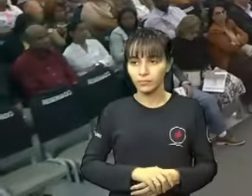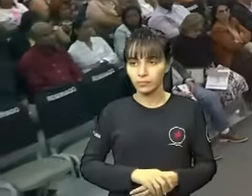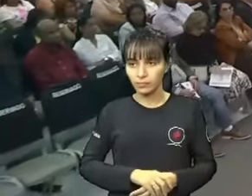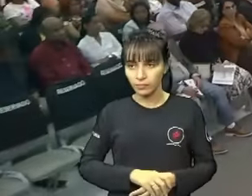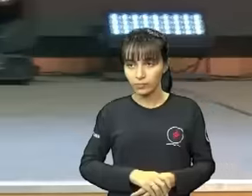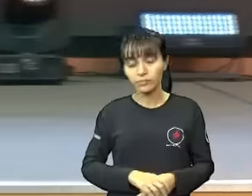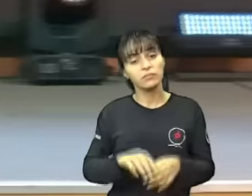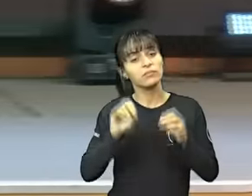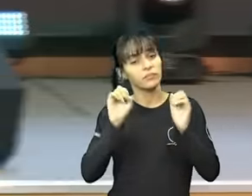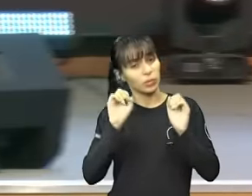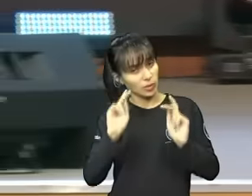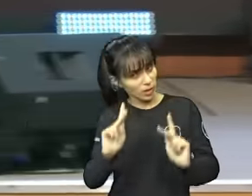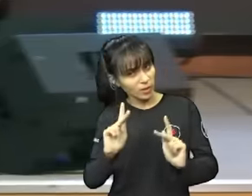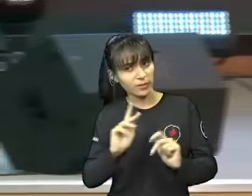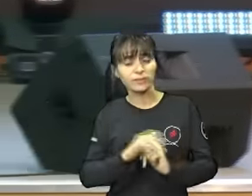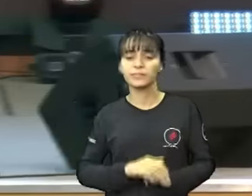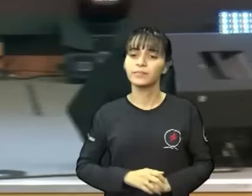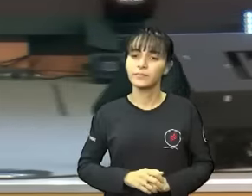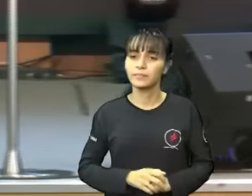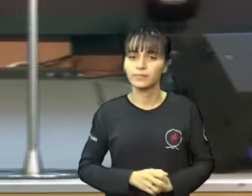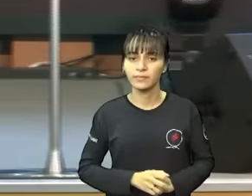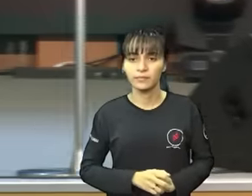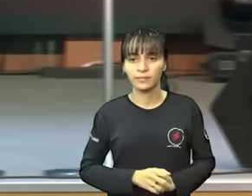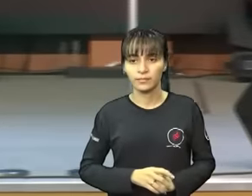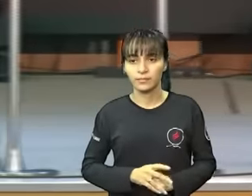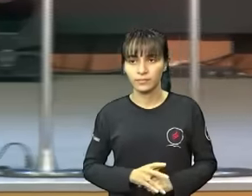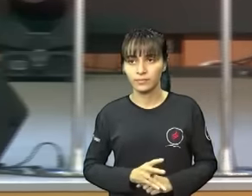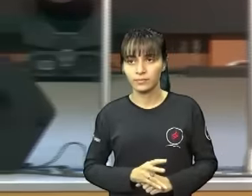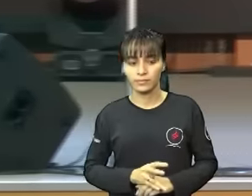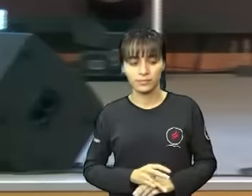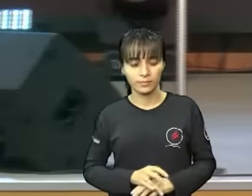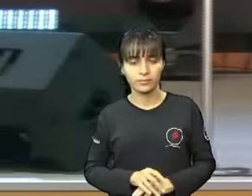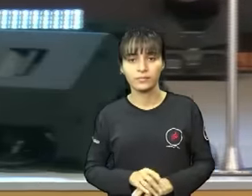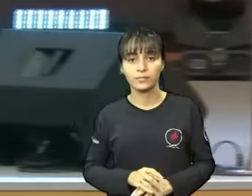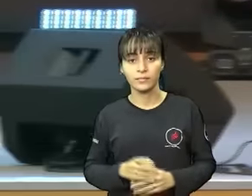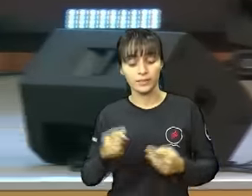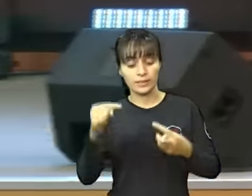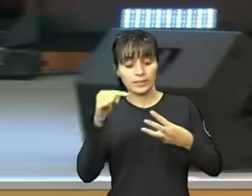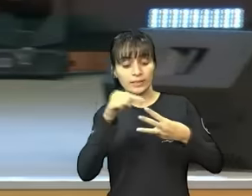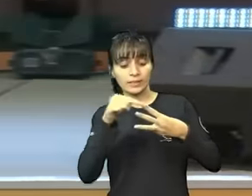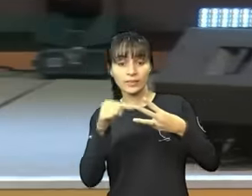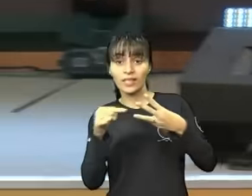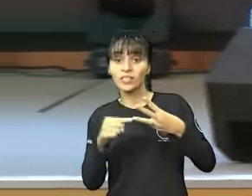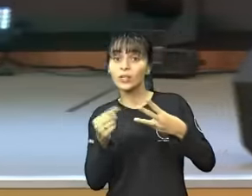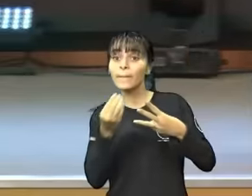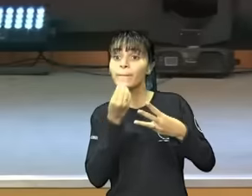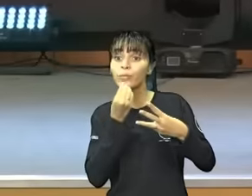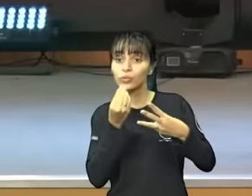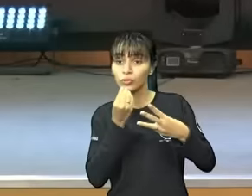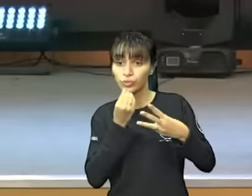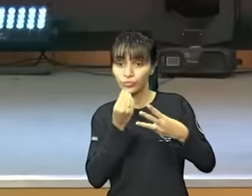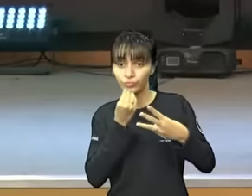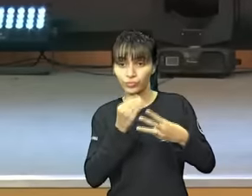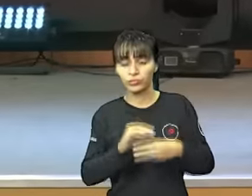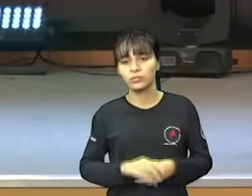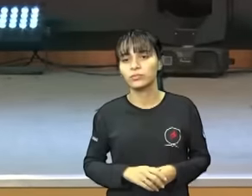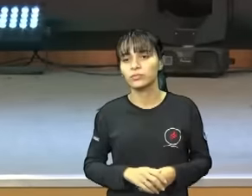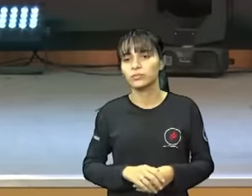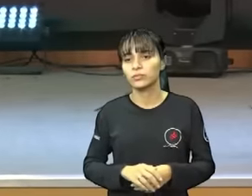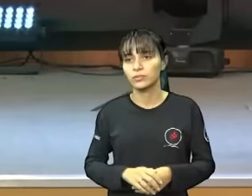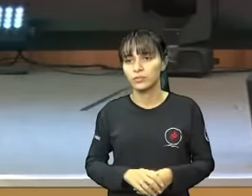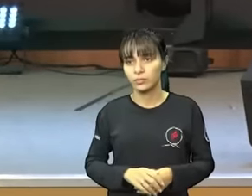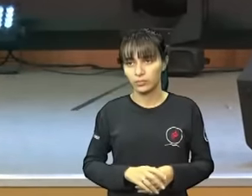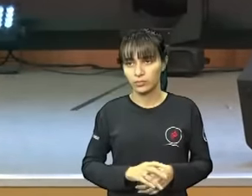muito bem hoje eu vou te dar aqui três razões o vídeo